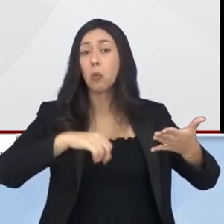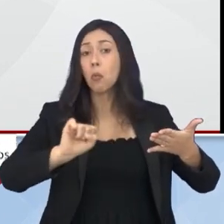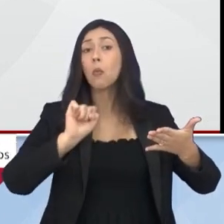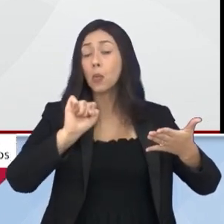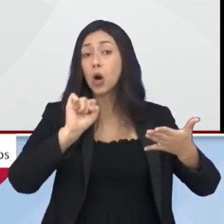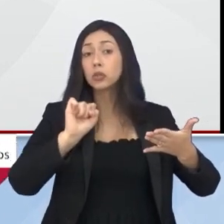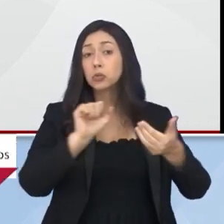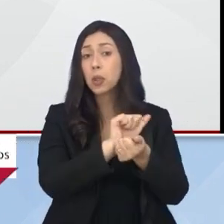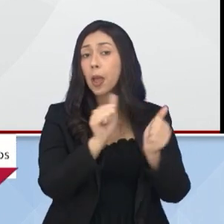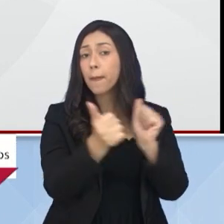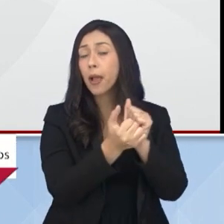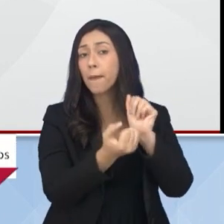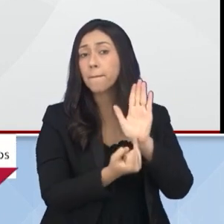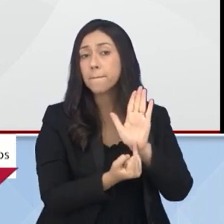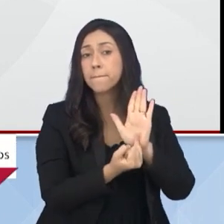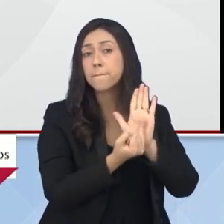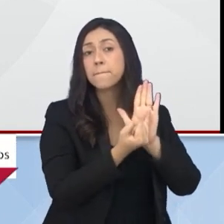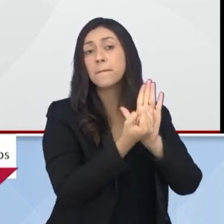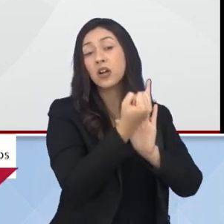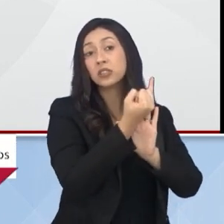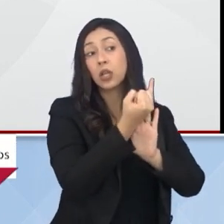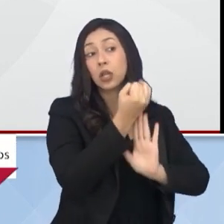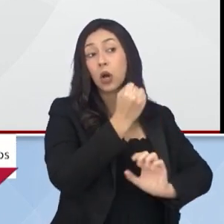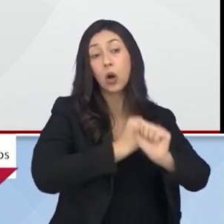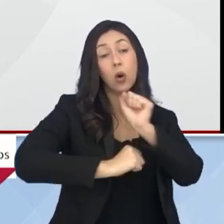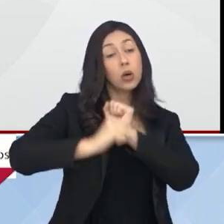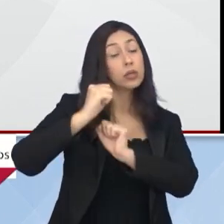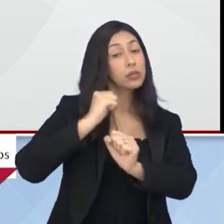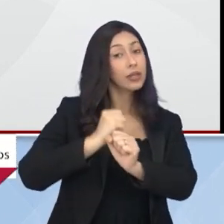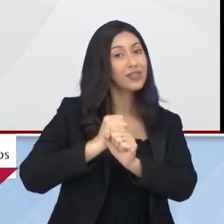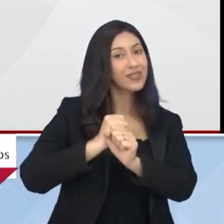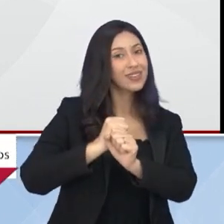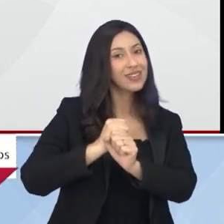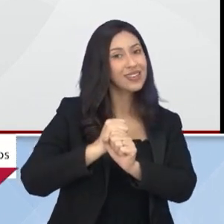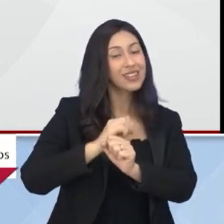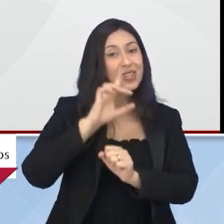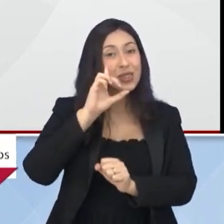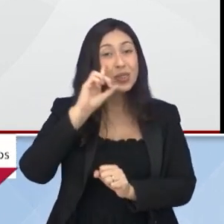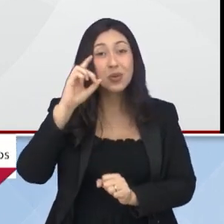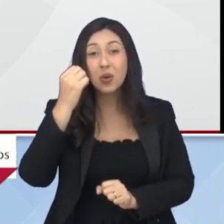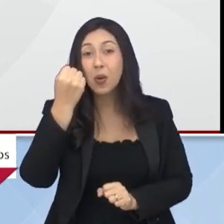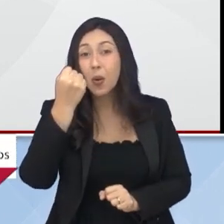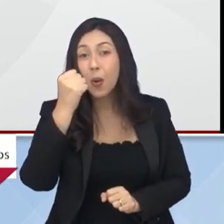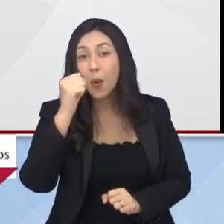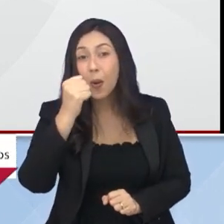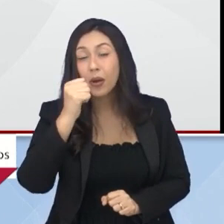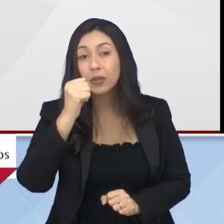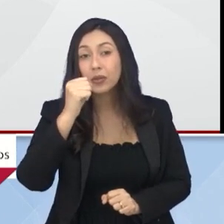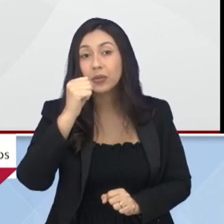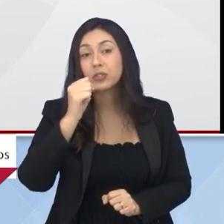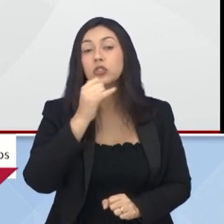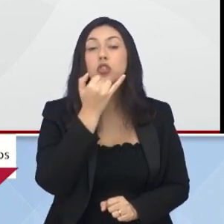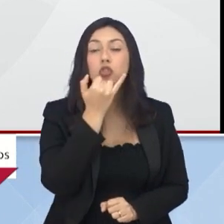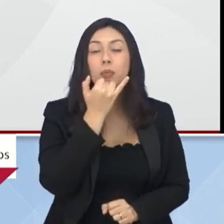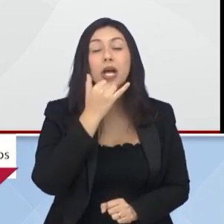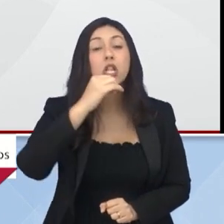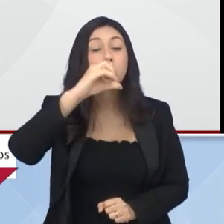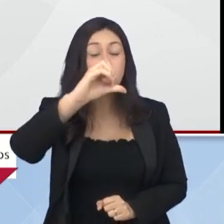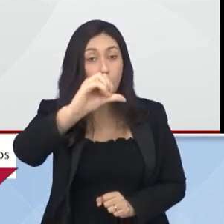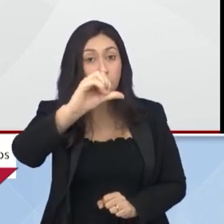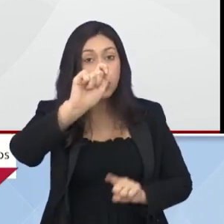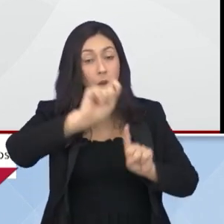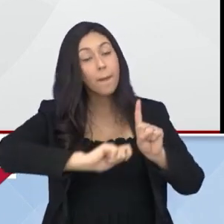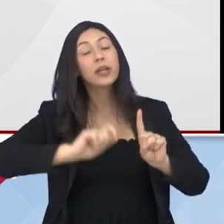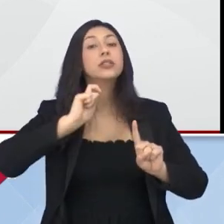do período do ano anterior a partir de 8 de Abril de 9 de Abril